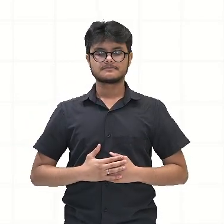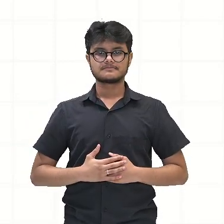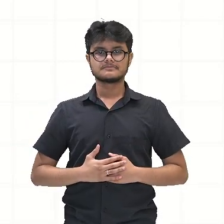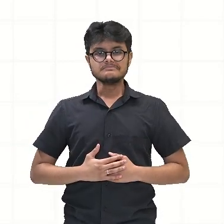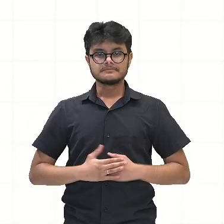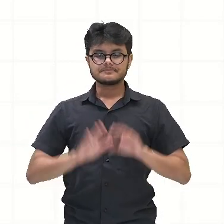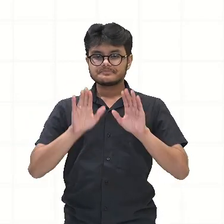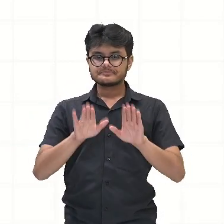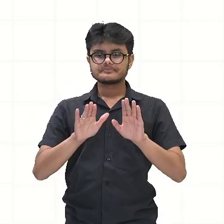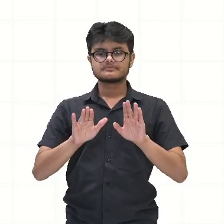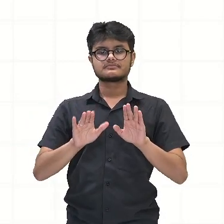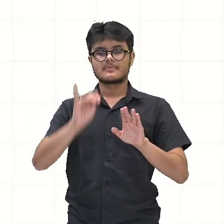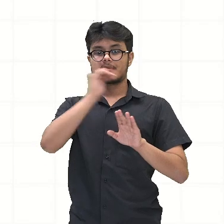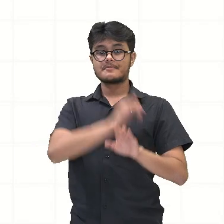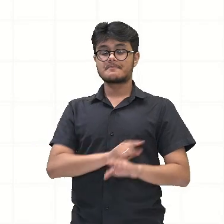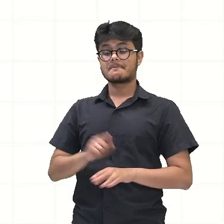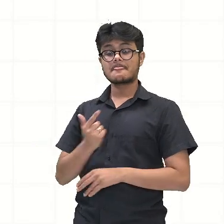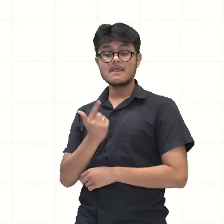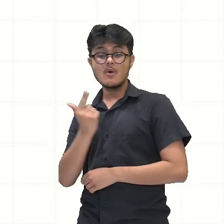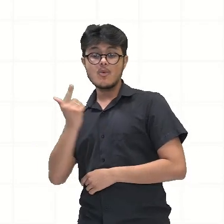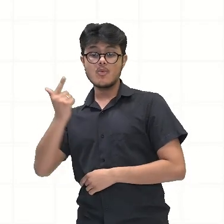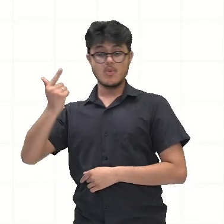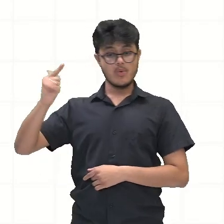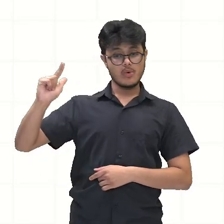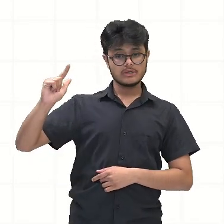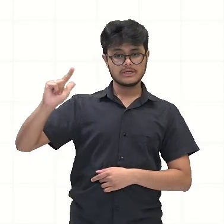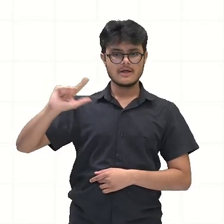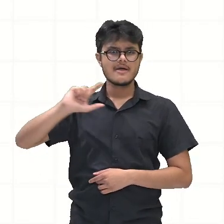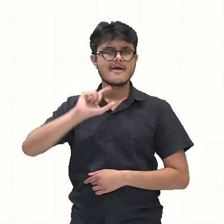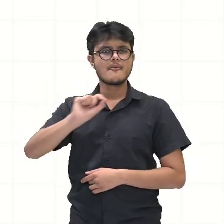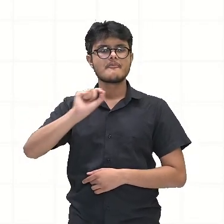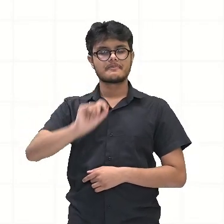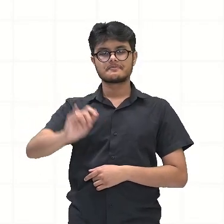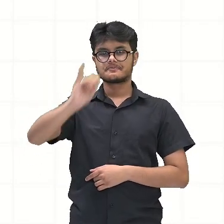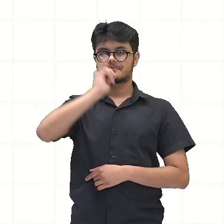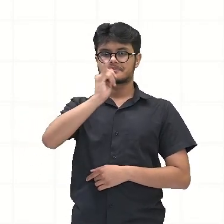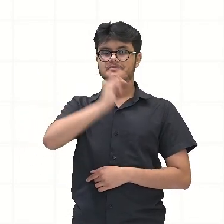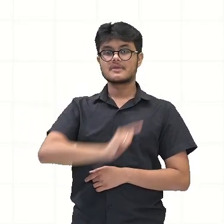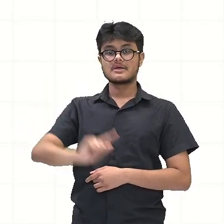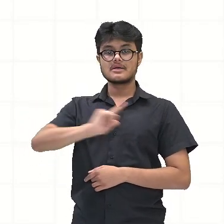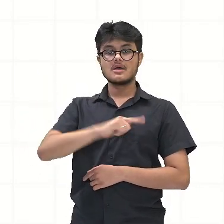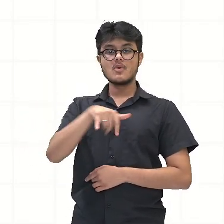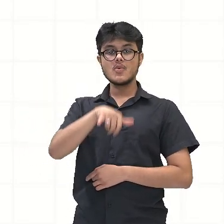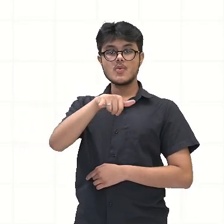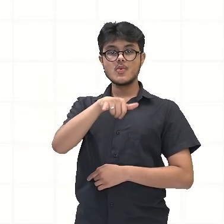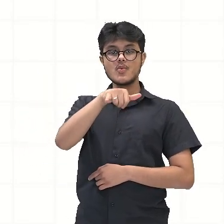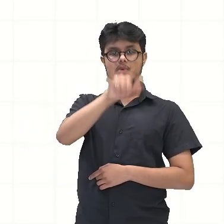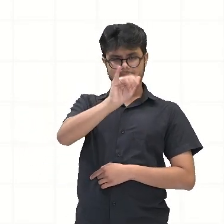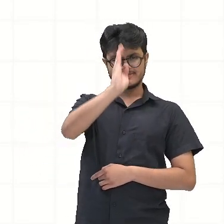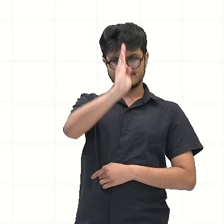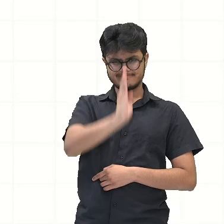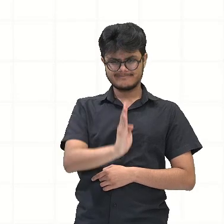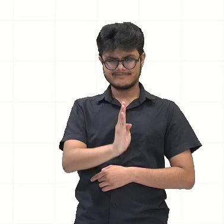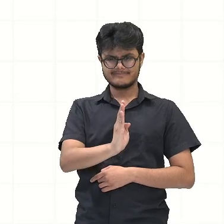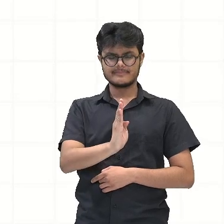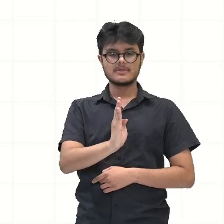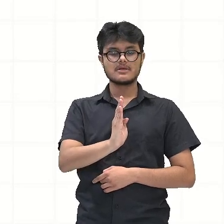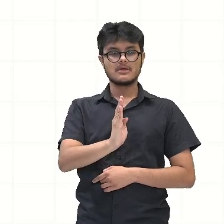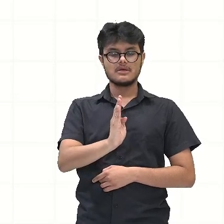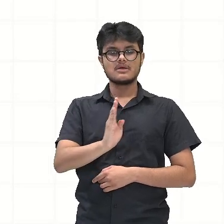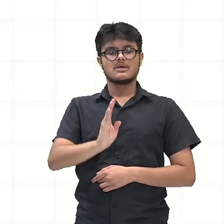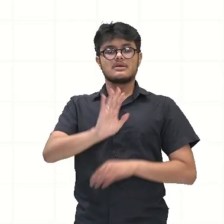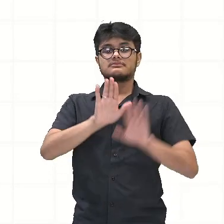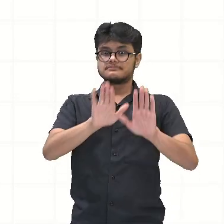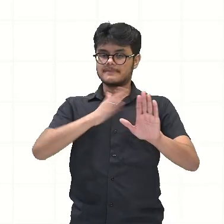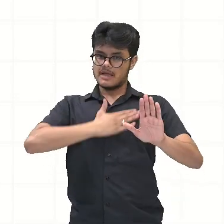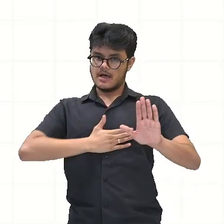E esse par ordenado também nos fornece o ponto onde o eixo que vai cortar o eixo y. Agora, eu vou encontrar as raízes.